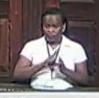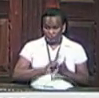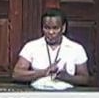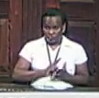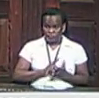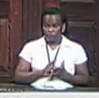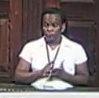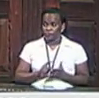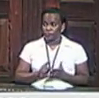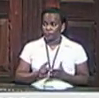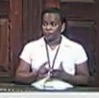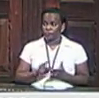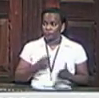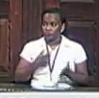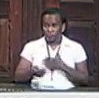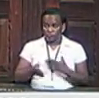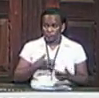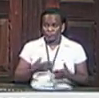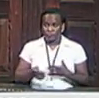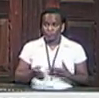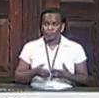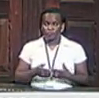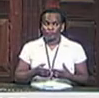antes de qualquer